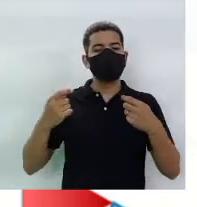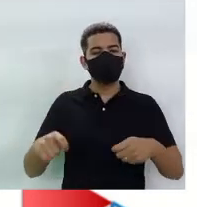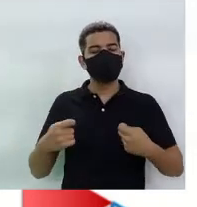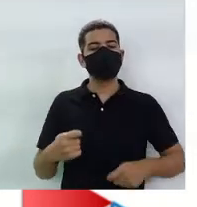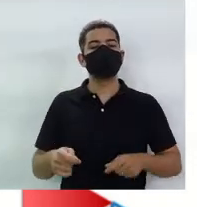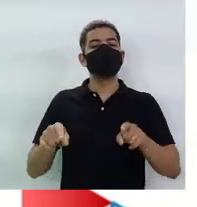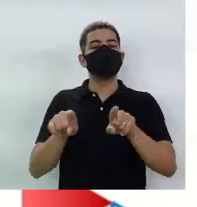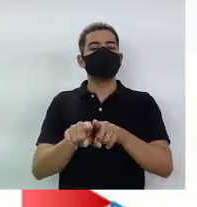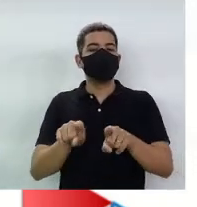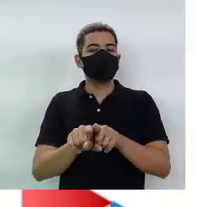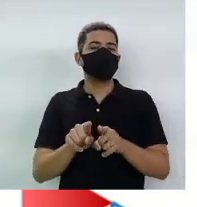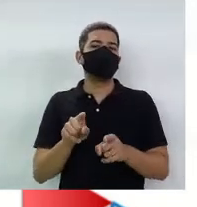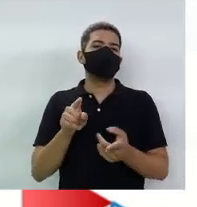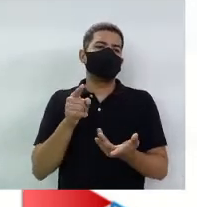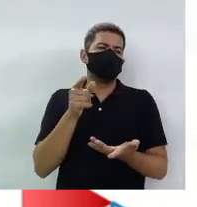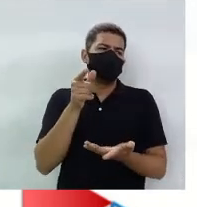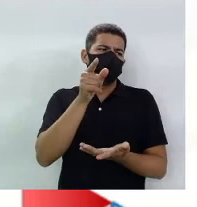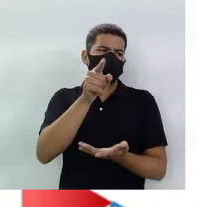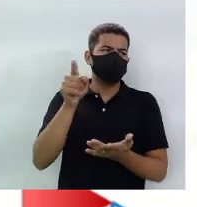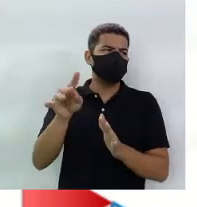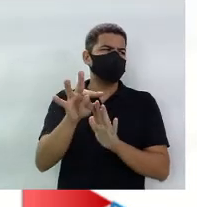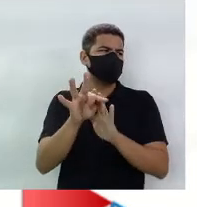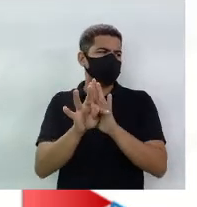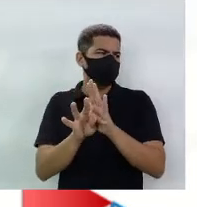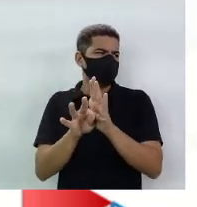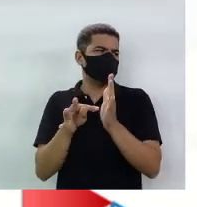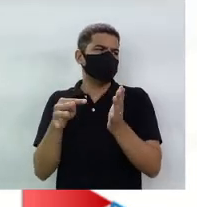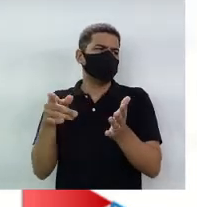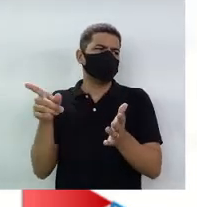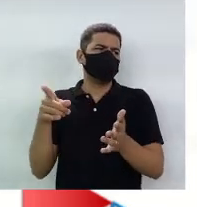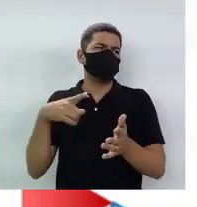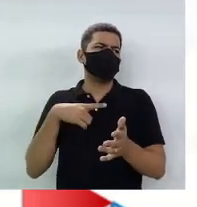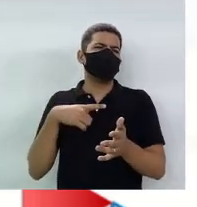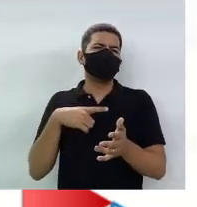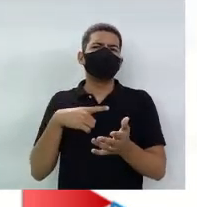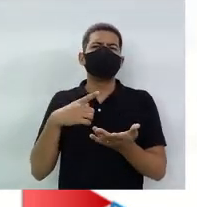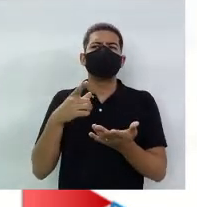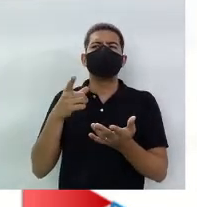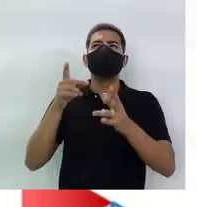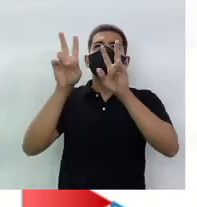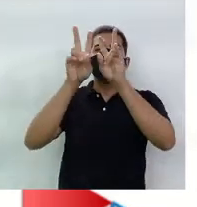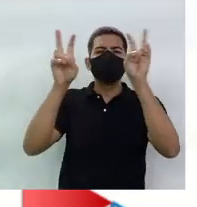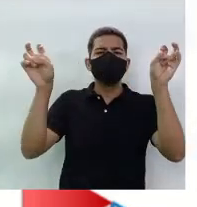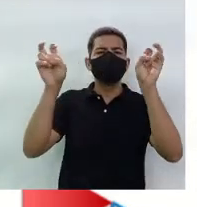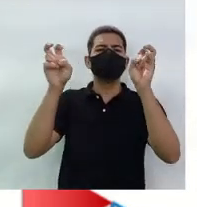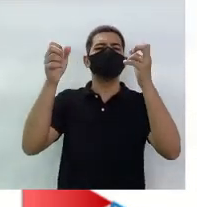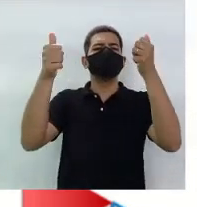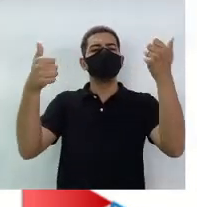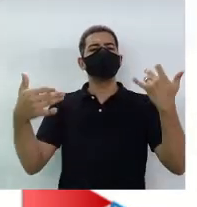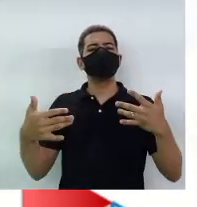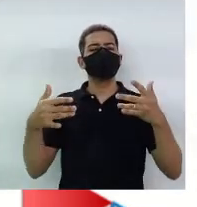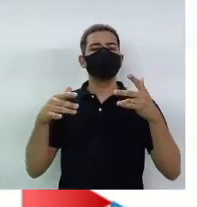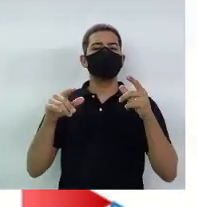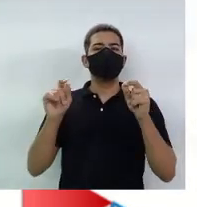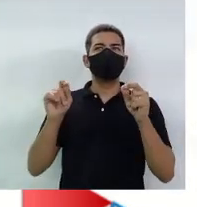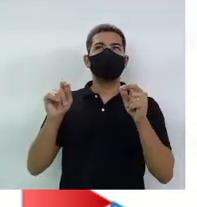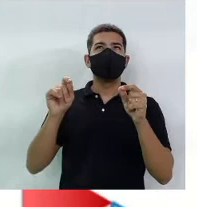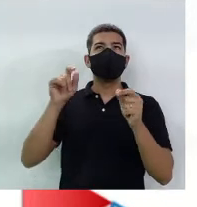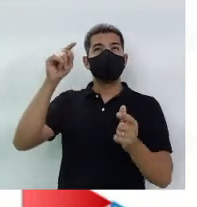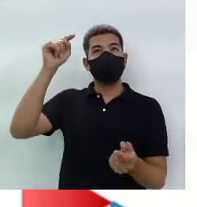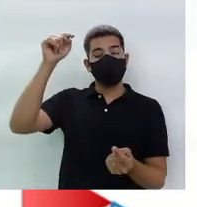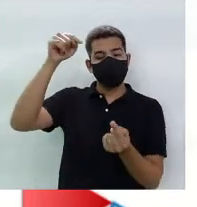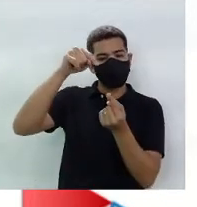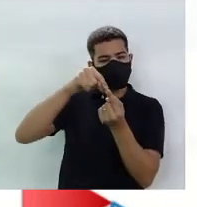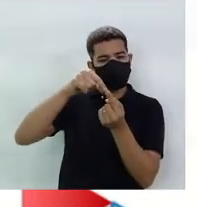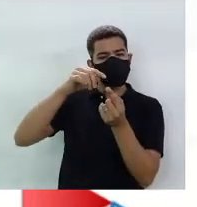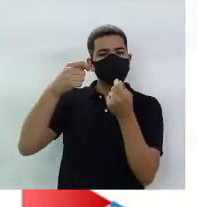muito semelhante a um outro texto, estará dentro de um enunciado, dentro de um contexto, o que